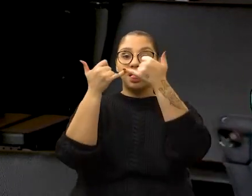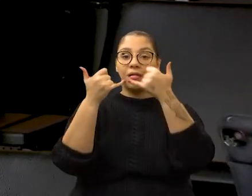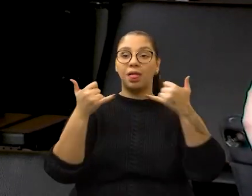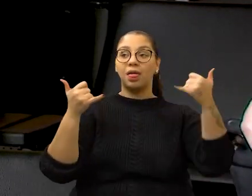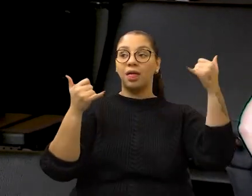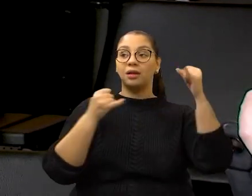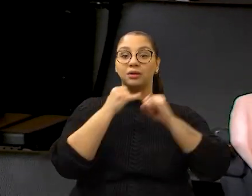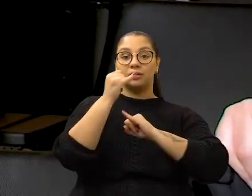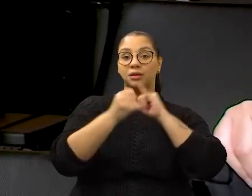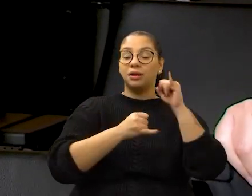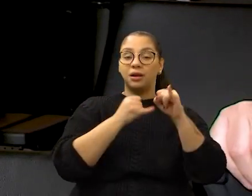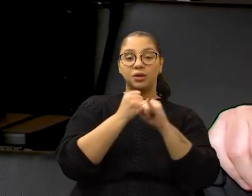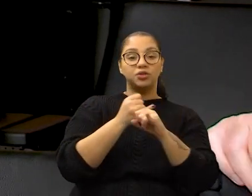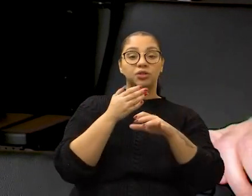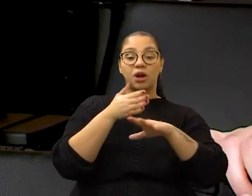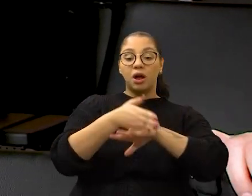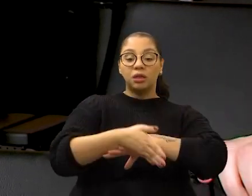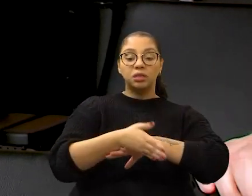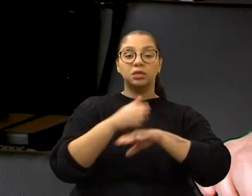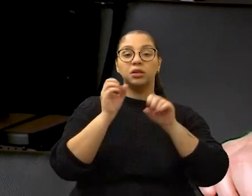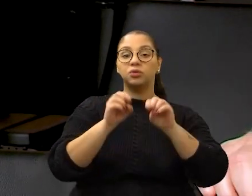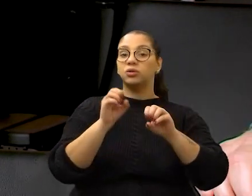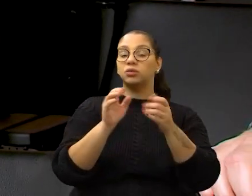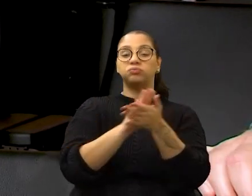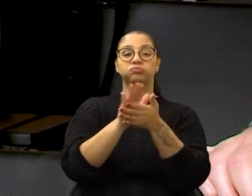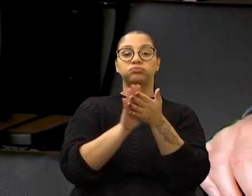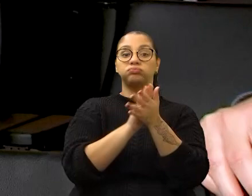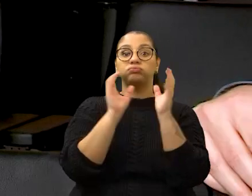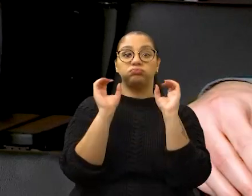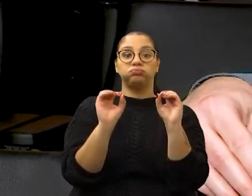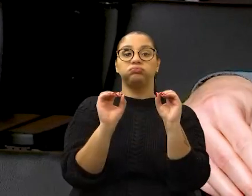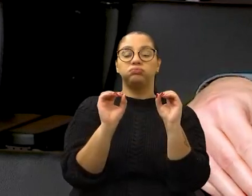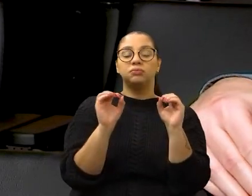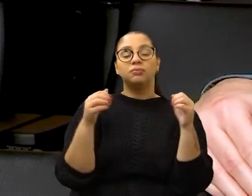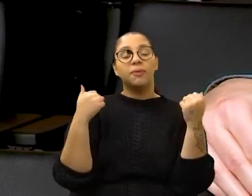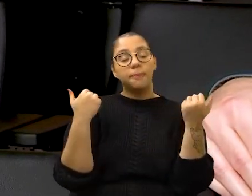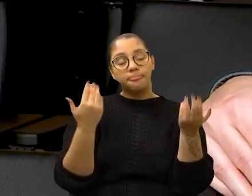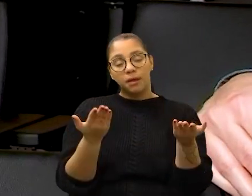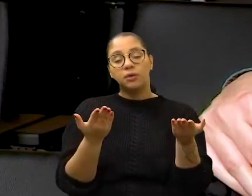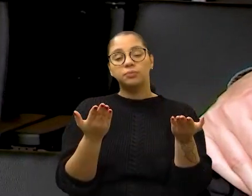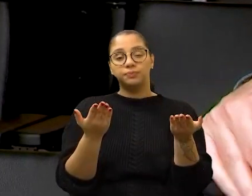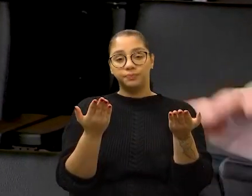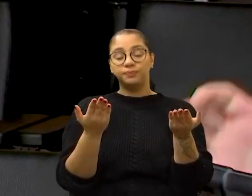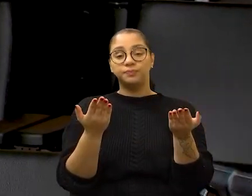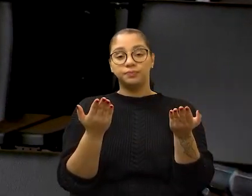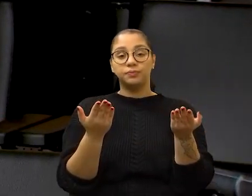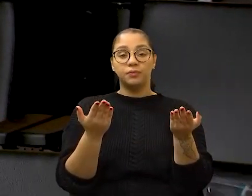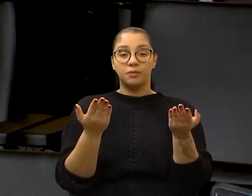sem acesso nenhum à educação, né? Então,